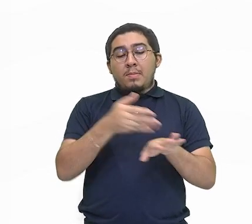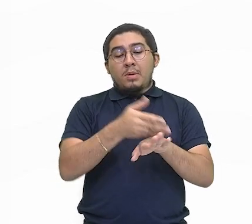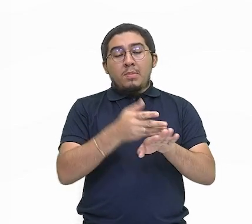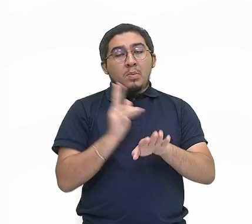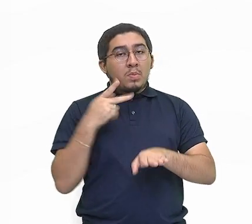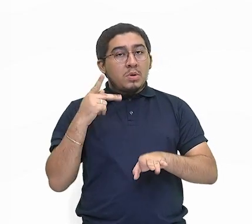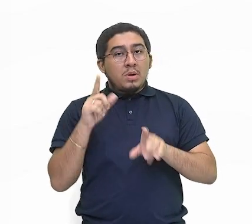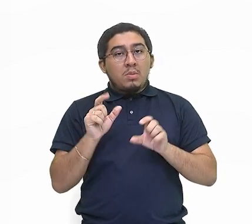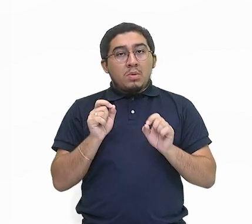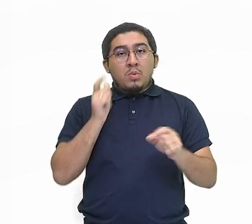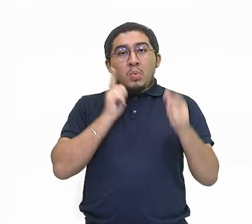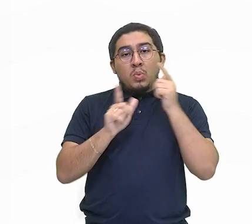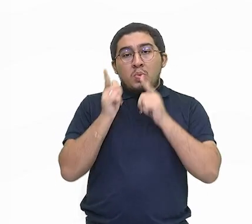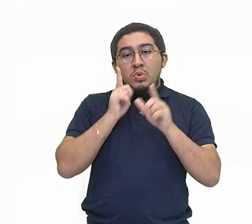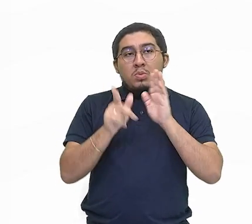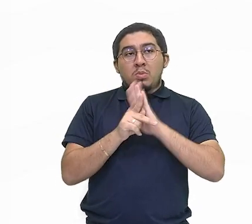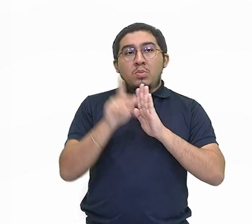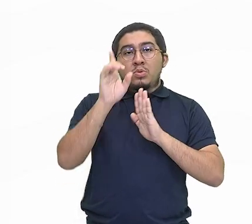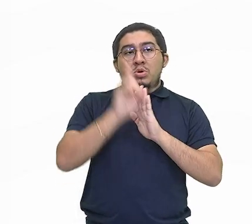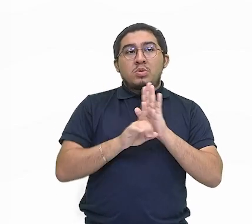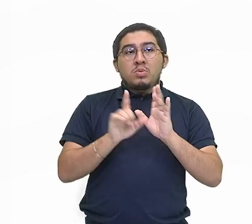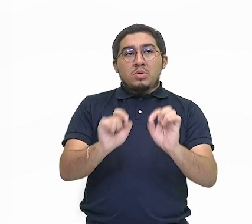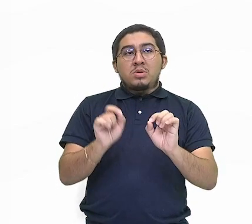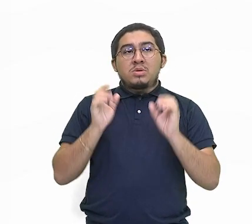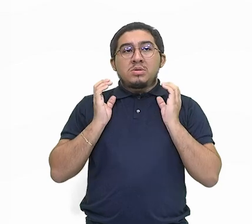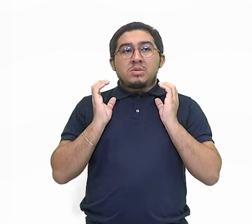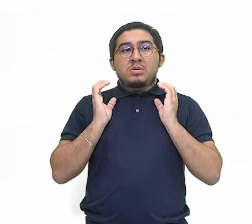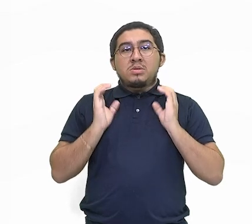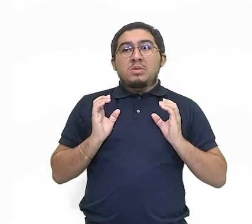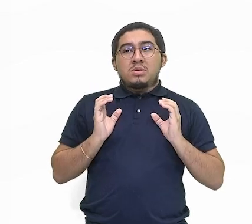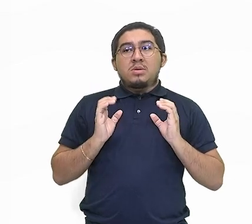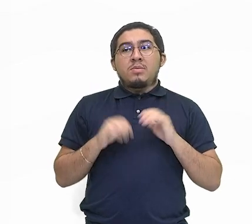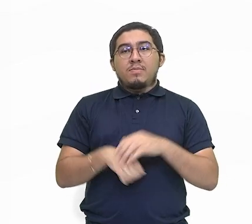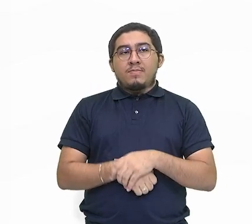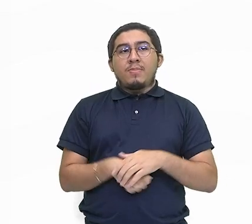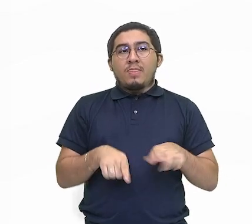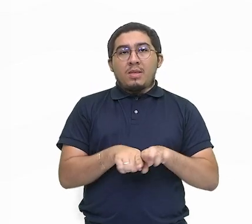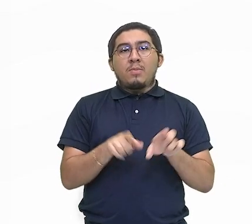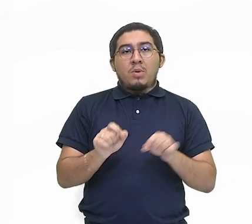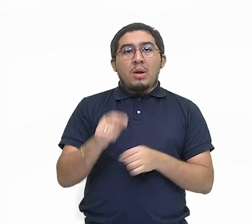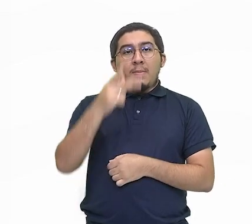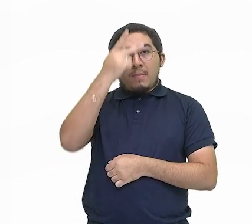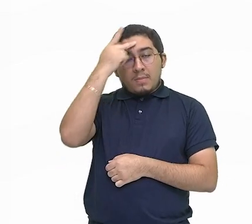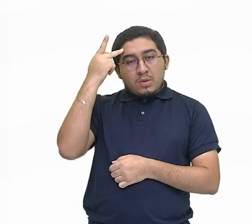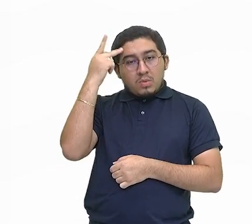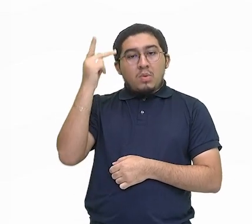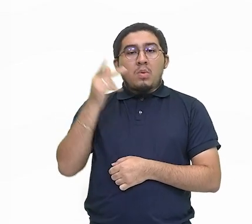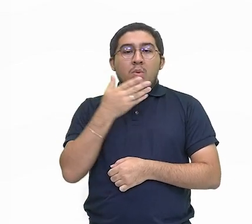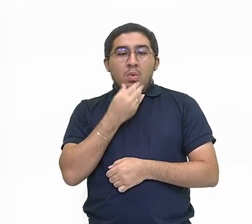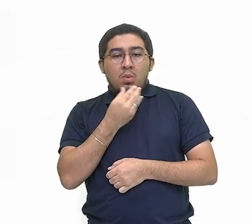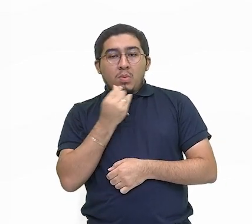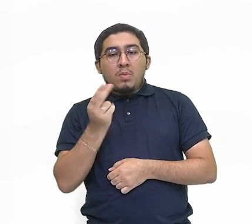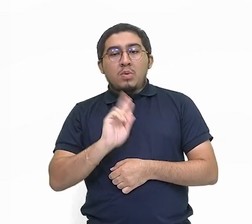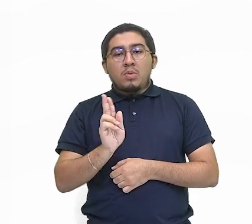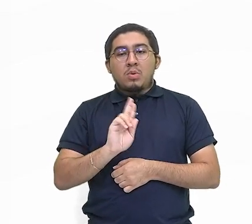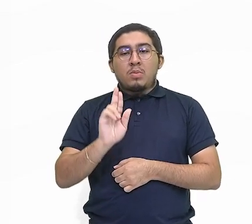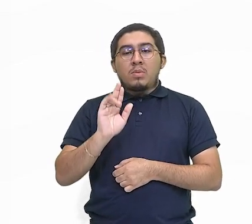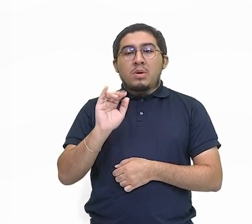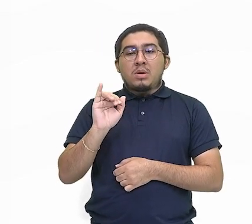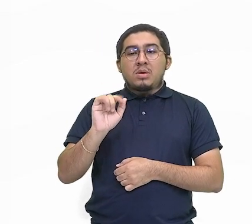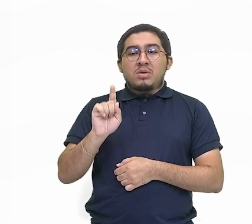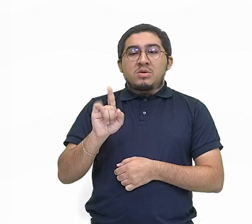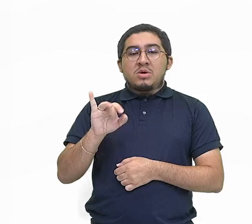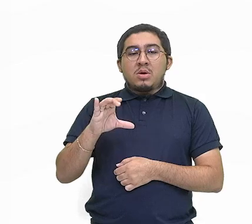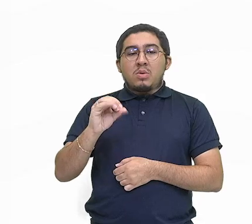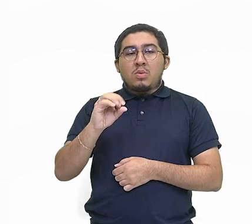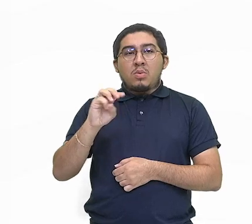vinculado à conquista dos direitos de cidadania. E segundo o pensador e politólogo italiano